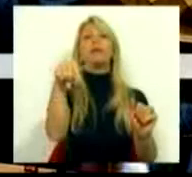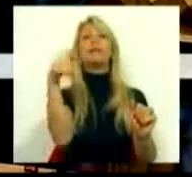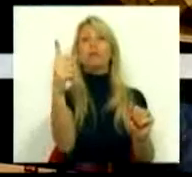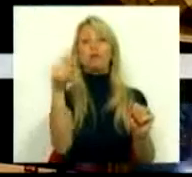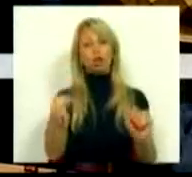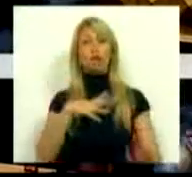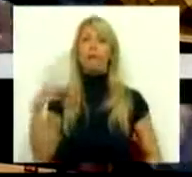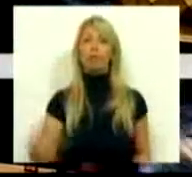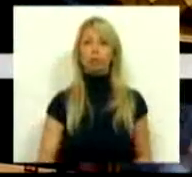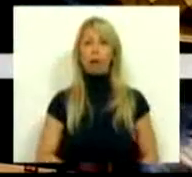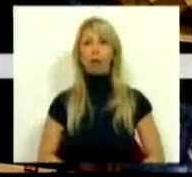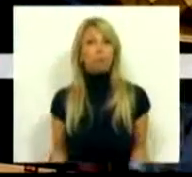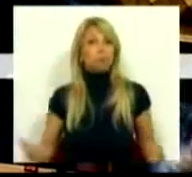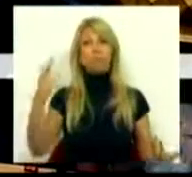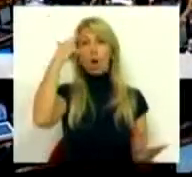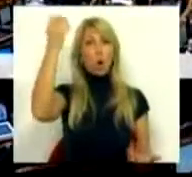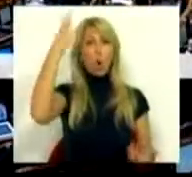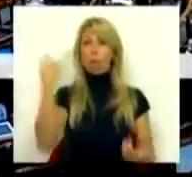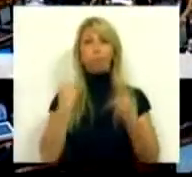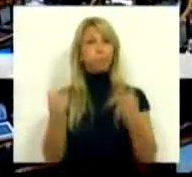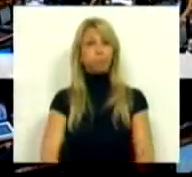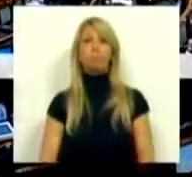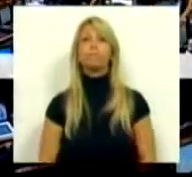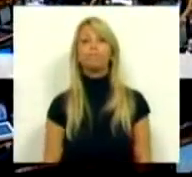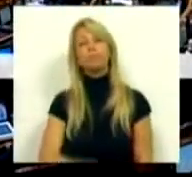televisões em Portugal? Não compreendo.